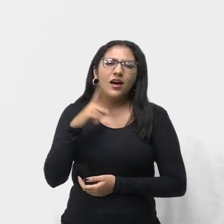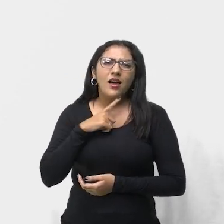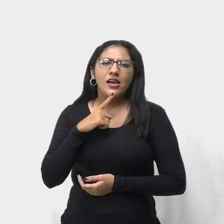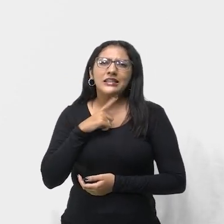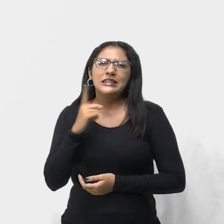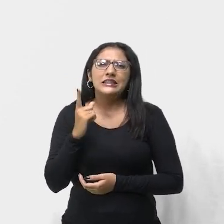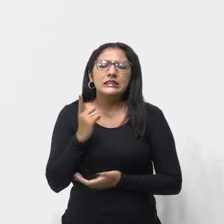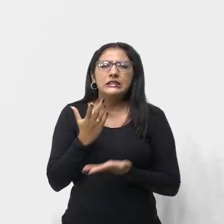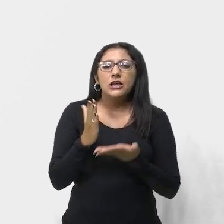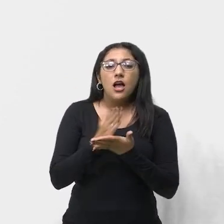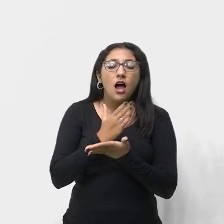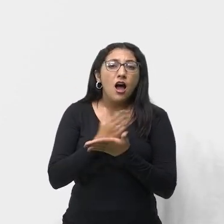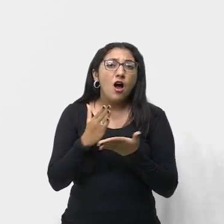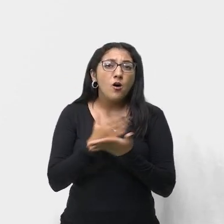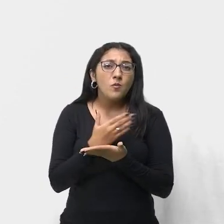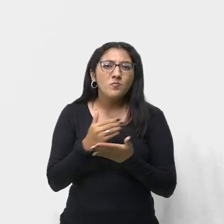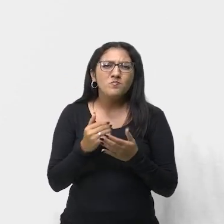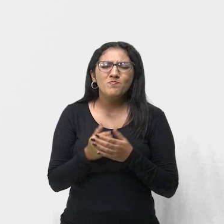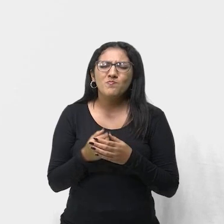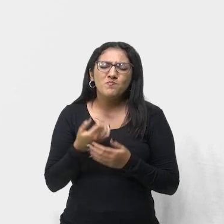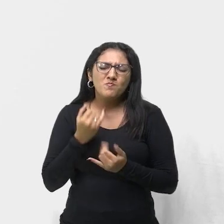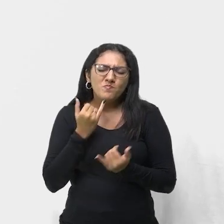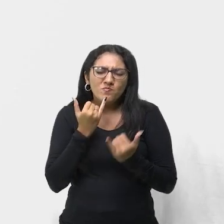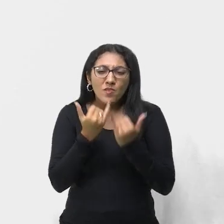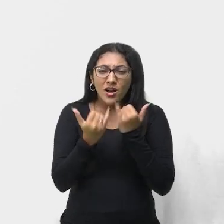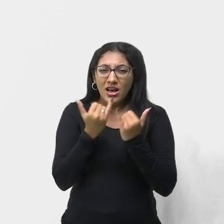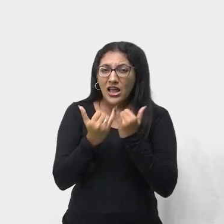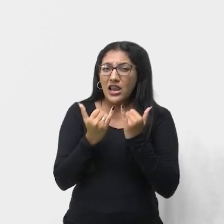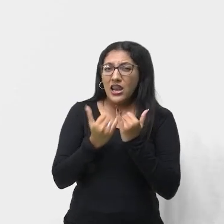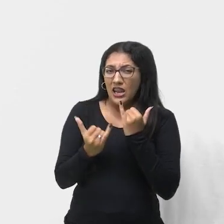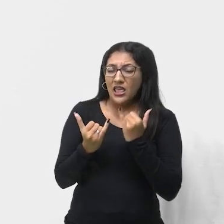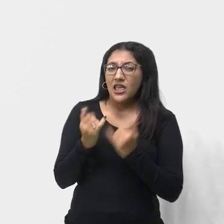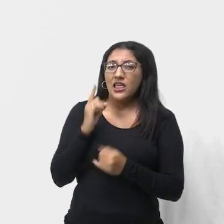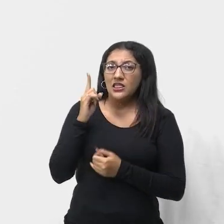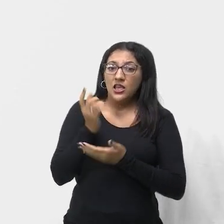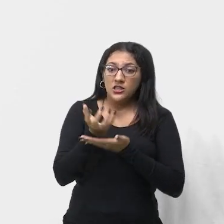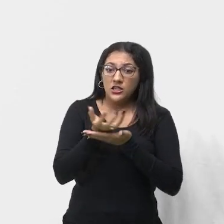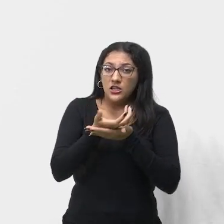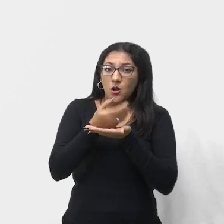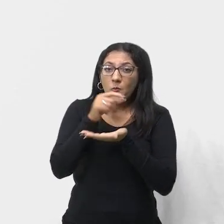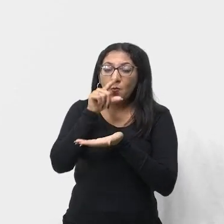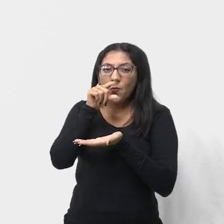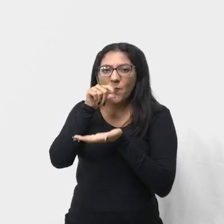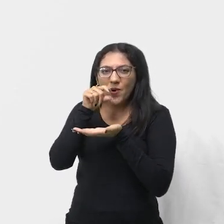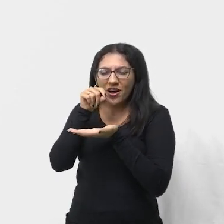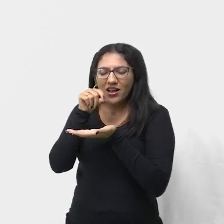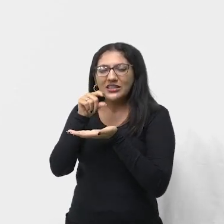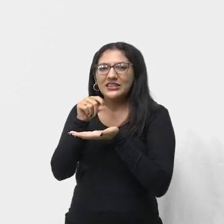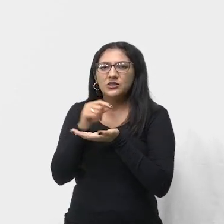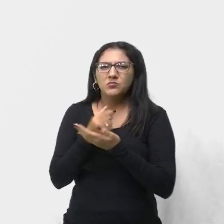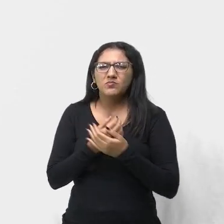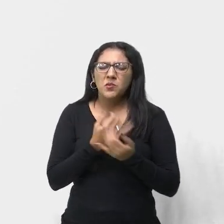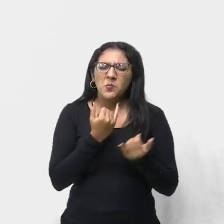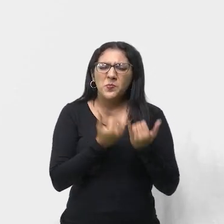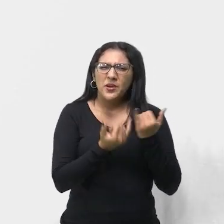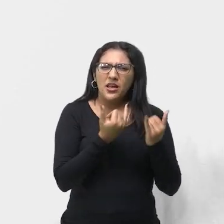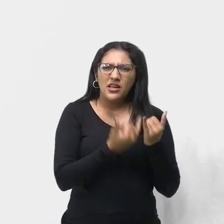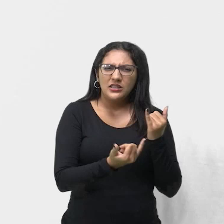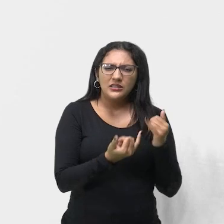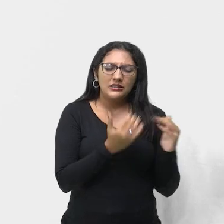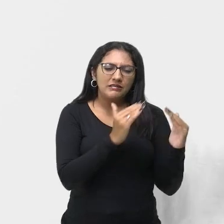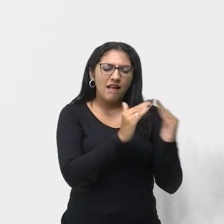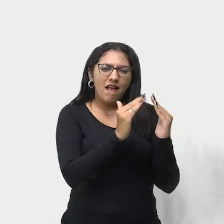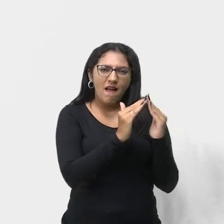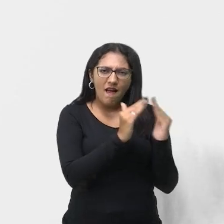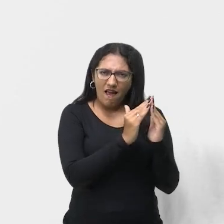encontrar alguma aproximação deste ninho de passarinhos com as casas